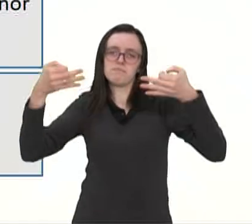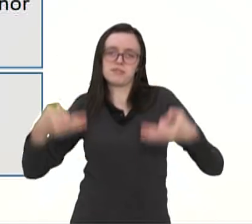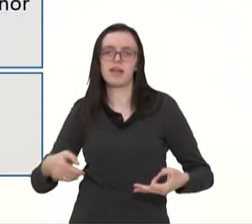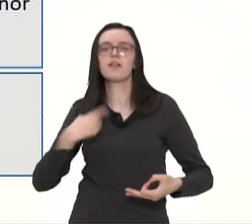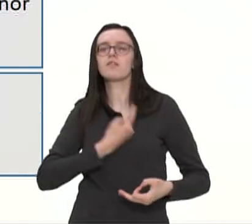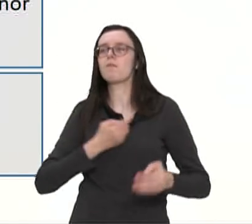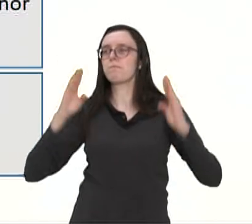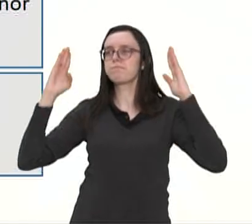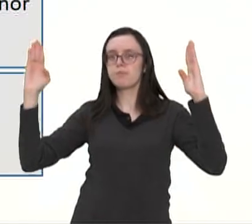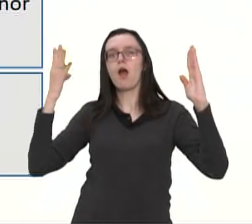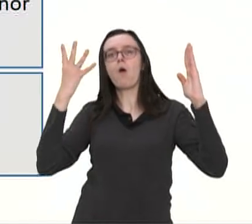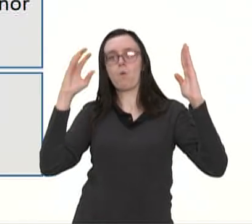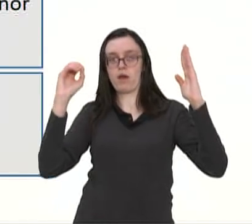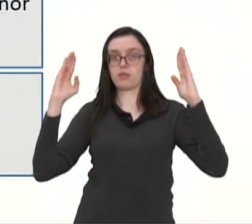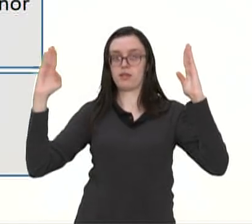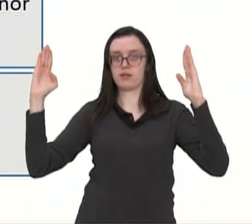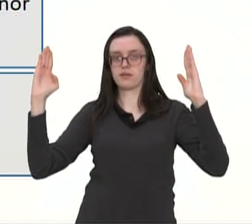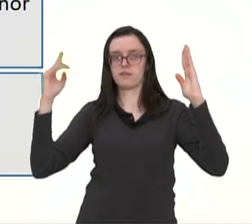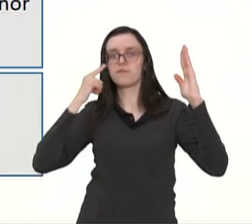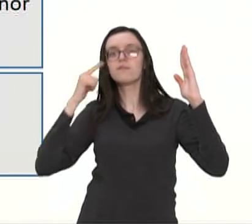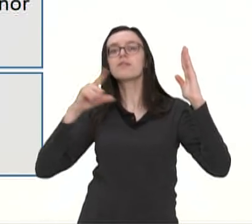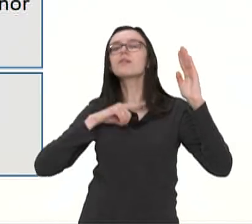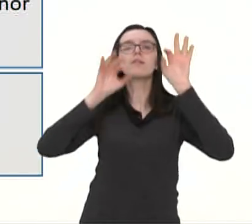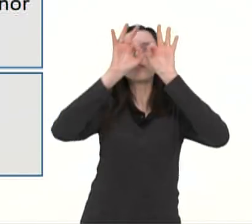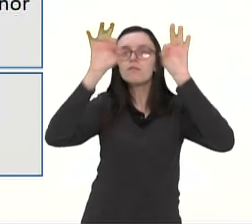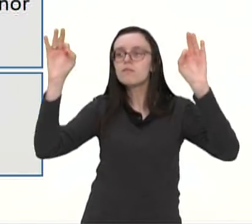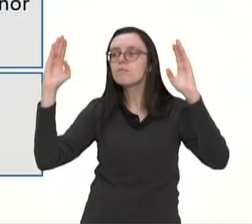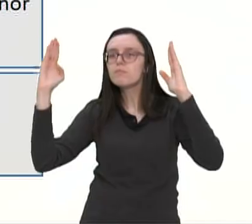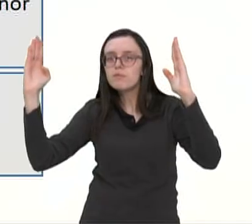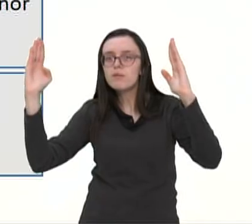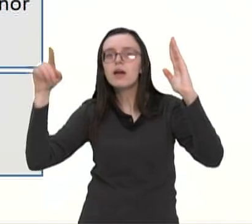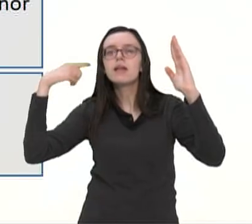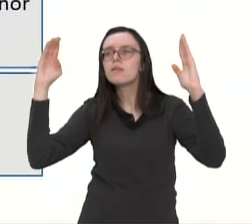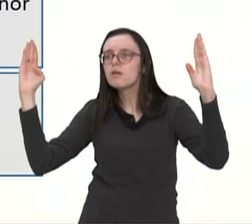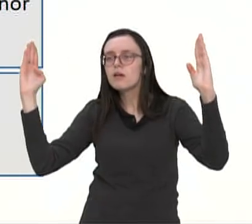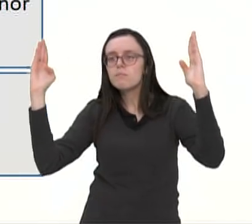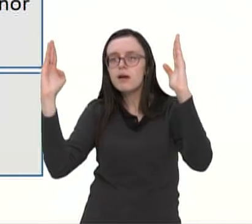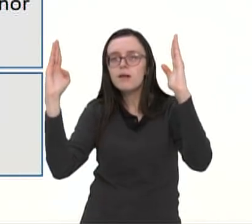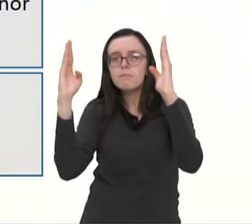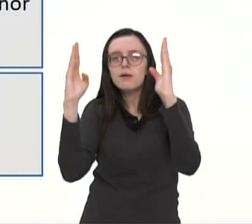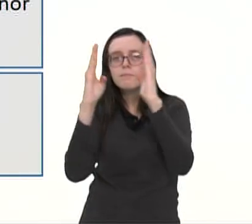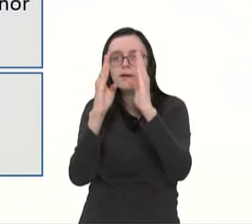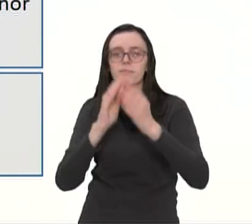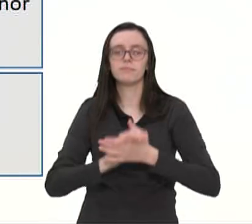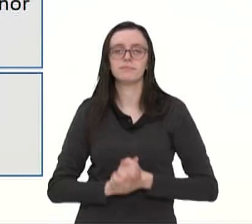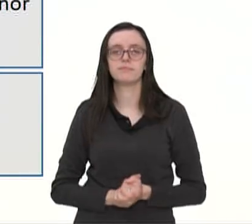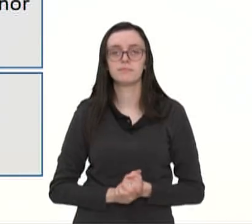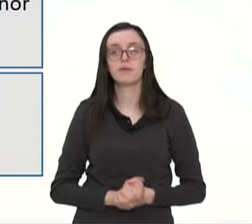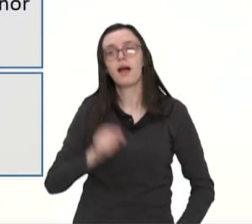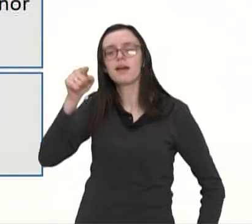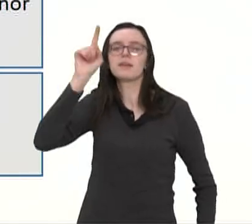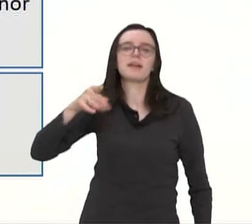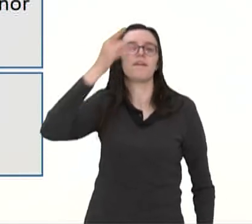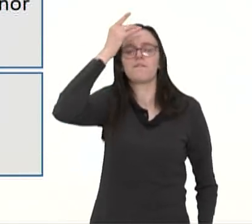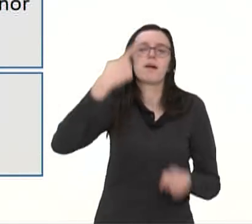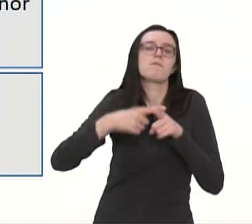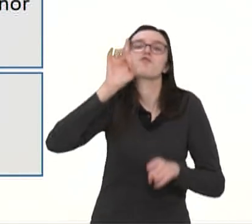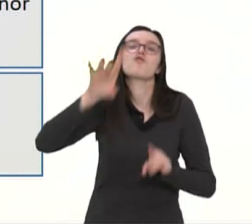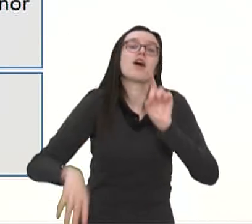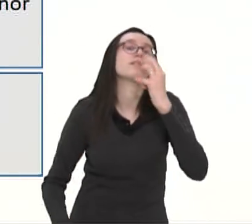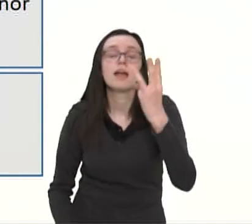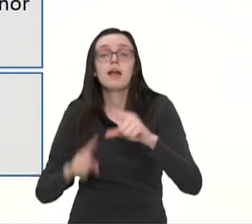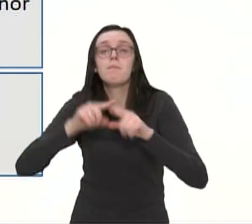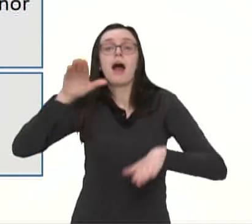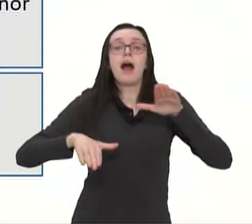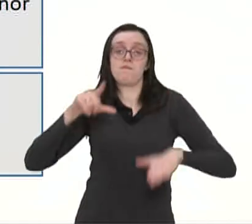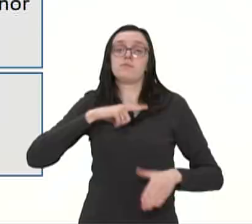gente colocou as 40 unidades de recombinação que é maior e fui decrescendo aos poucos ali, tá? Aqui tá fácil porque eram só 3, mas às